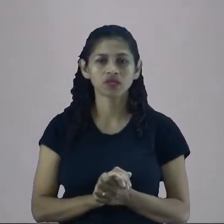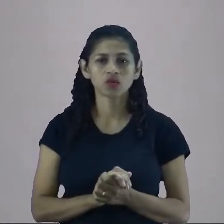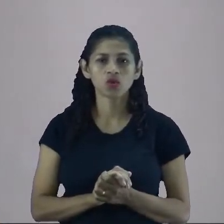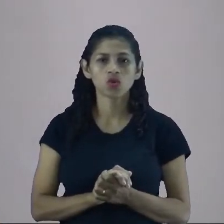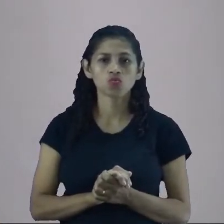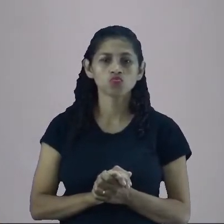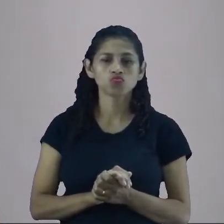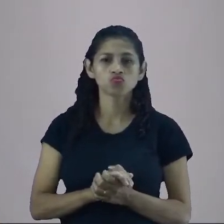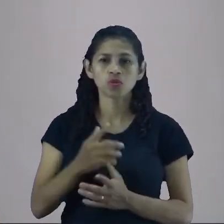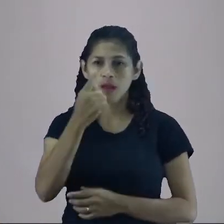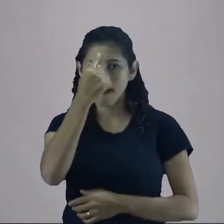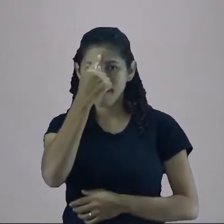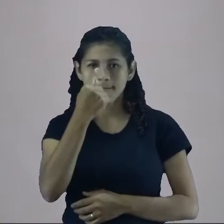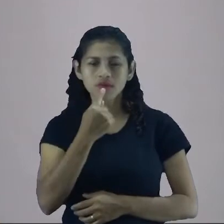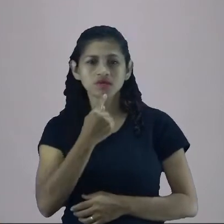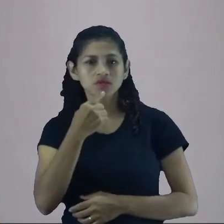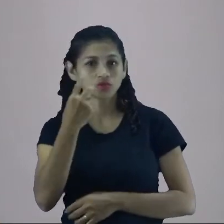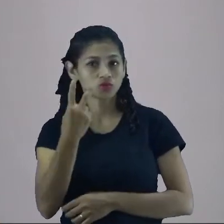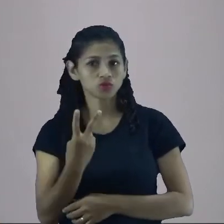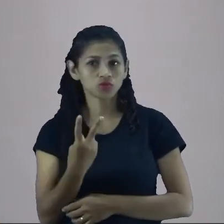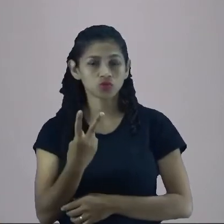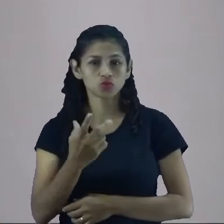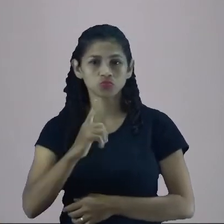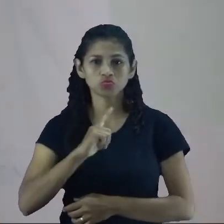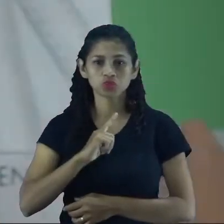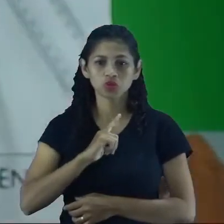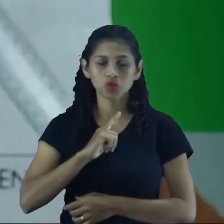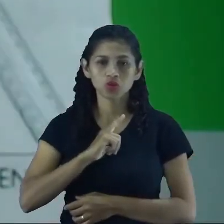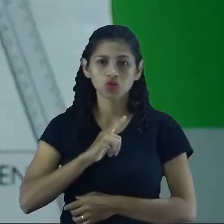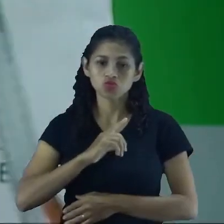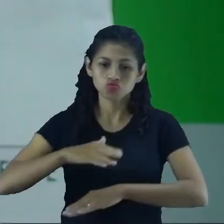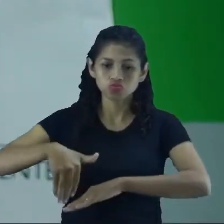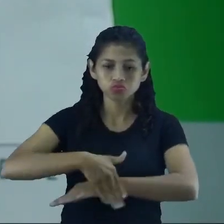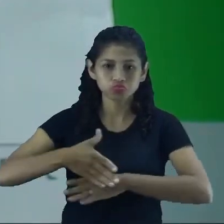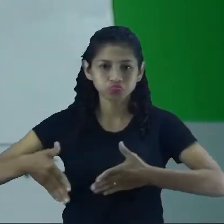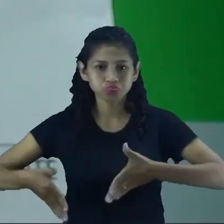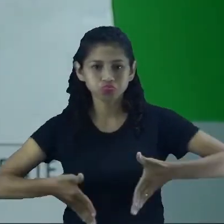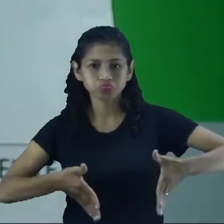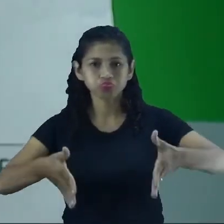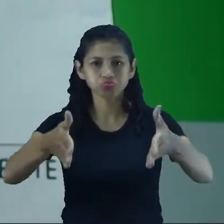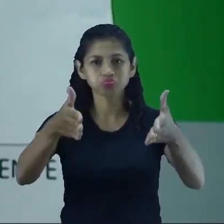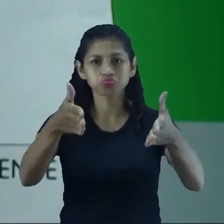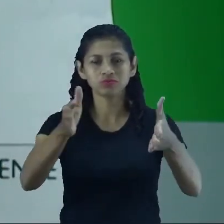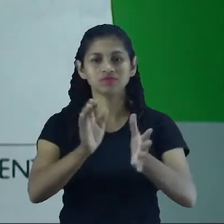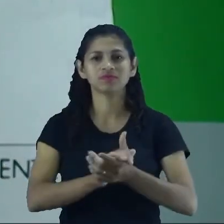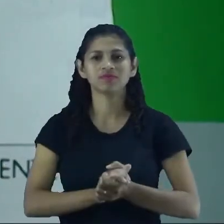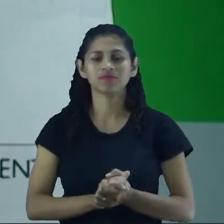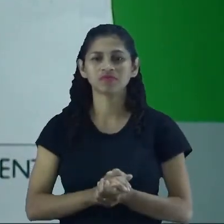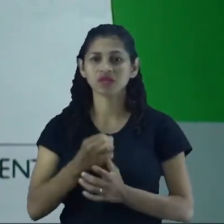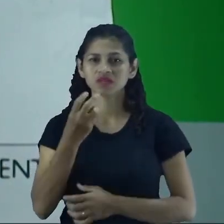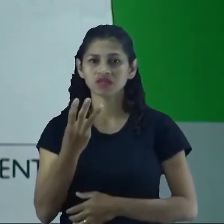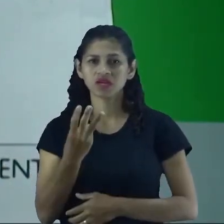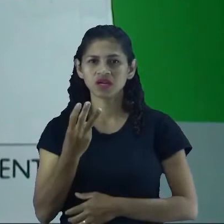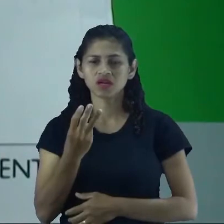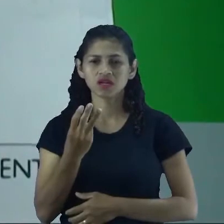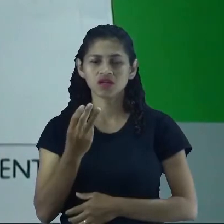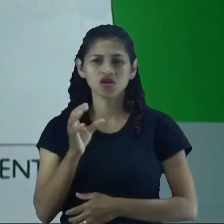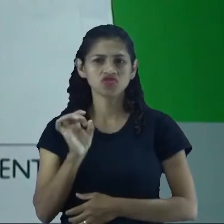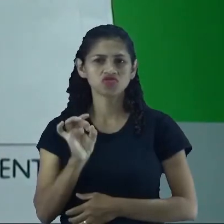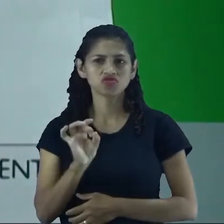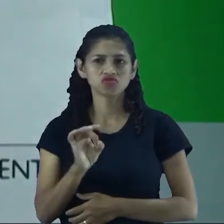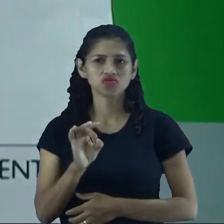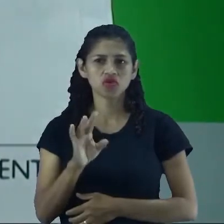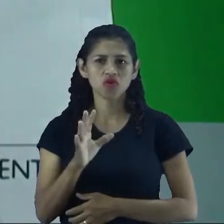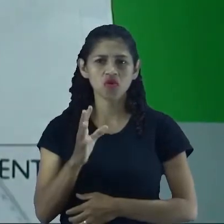aqui, olha só, uma estrada, né? Nós percebemos que na número 3 nós temos apenas construções